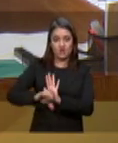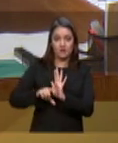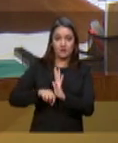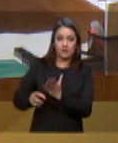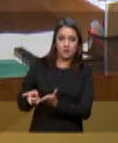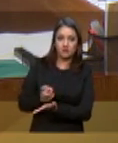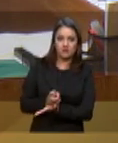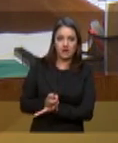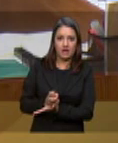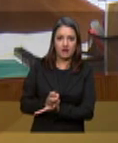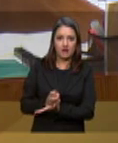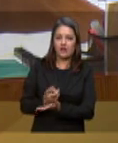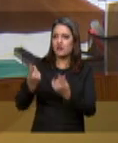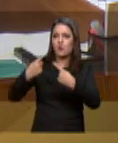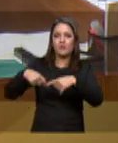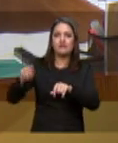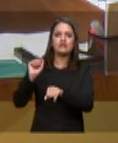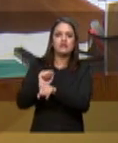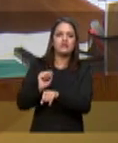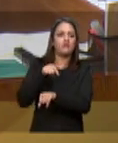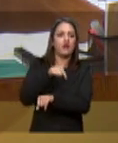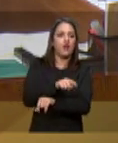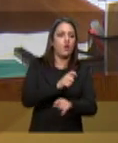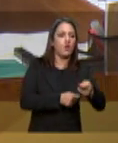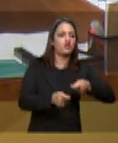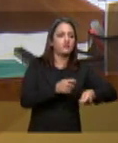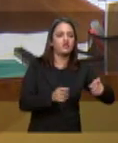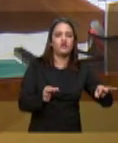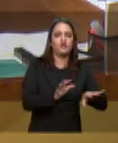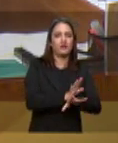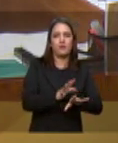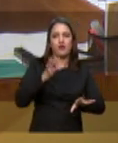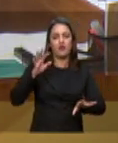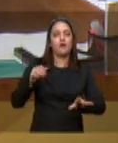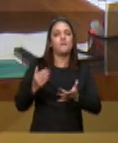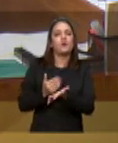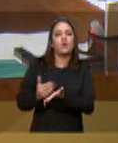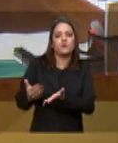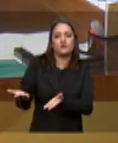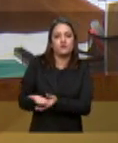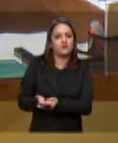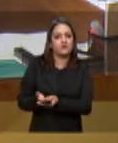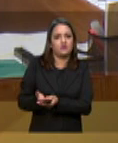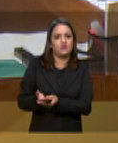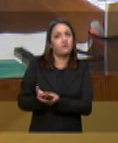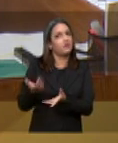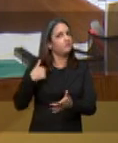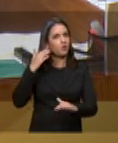não depende da conclusão do procedimento administrativo fiscal para apuração do